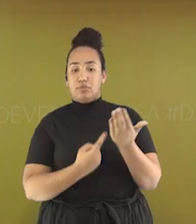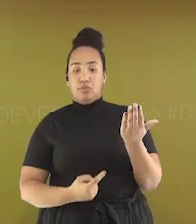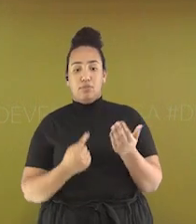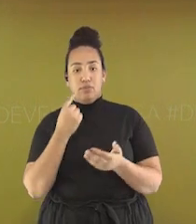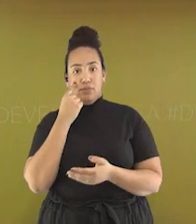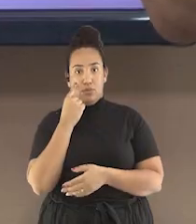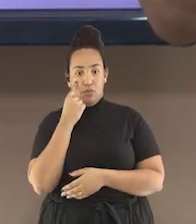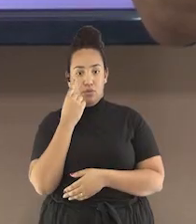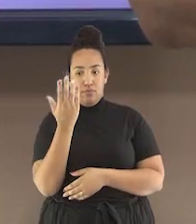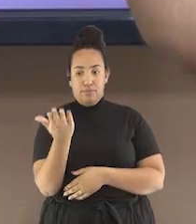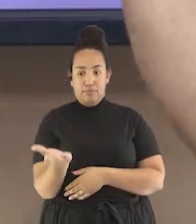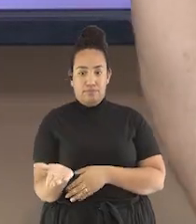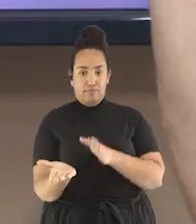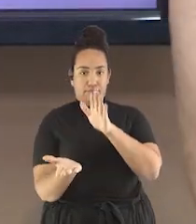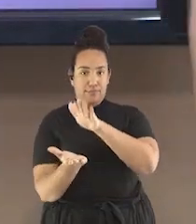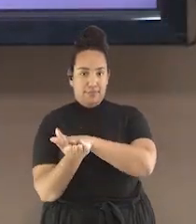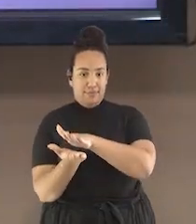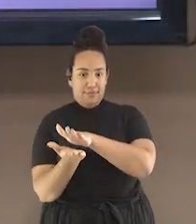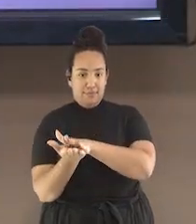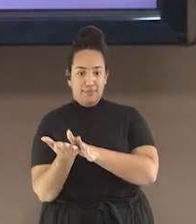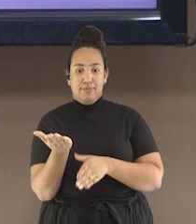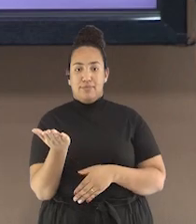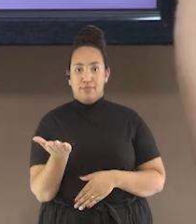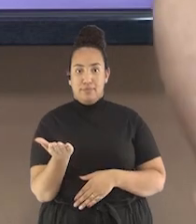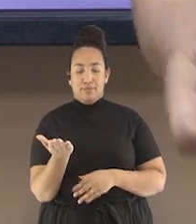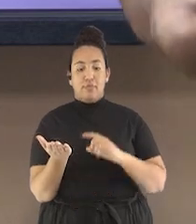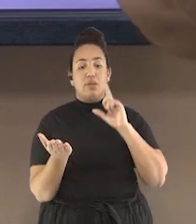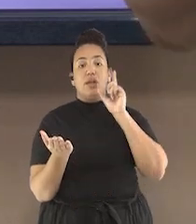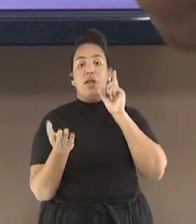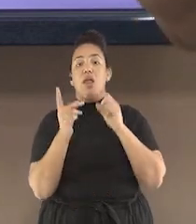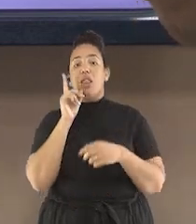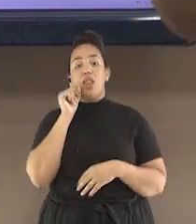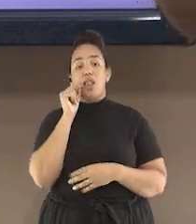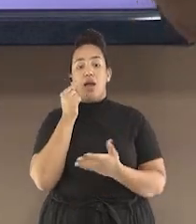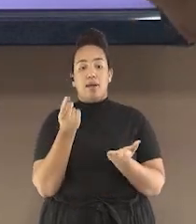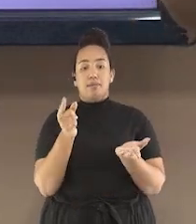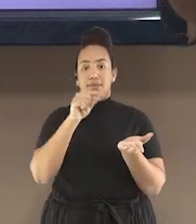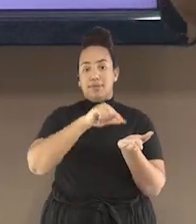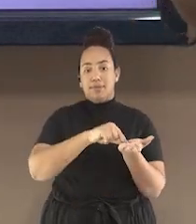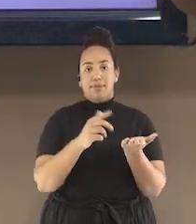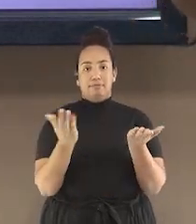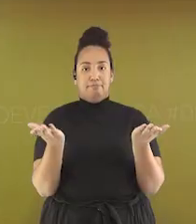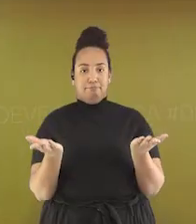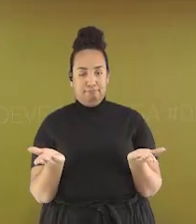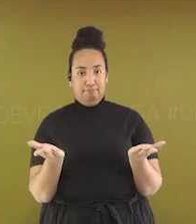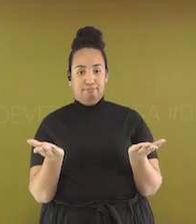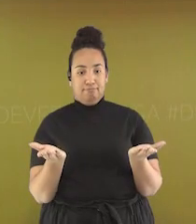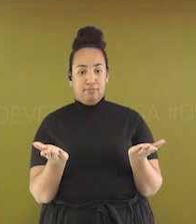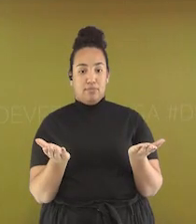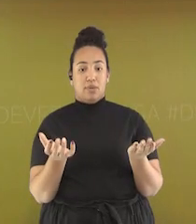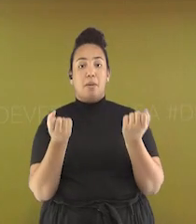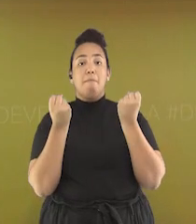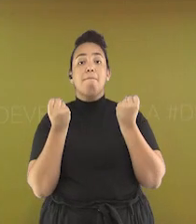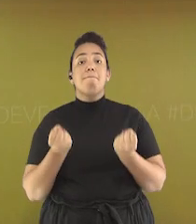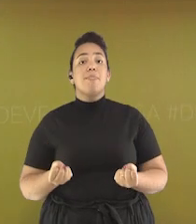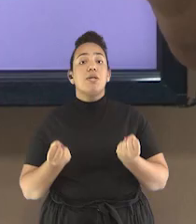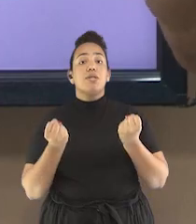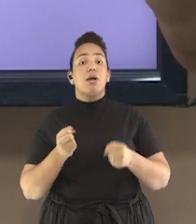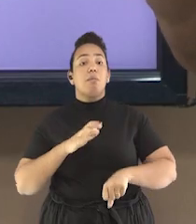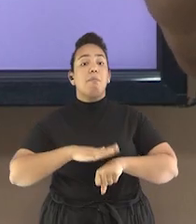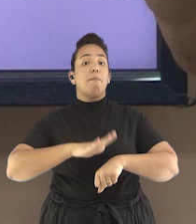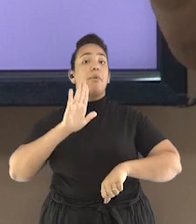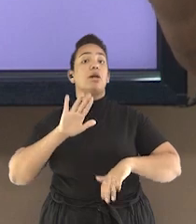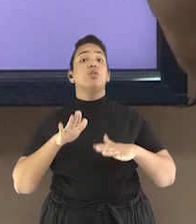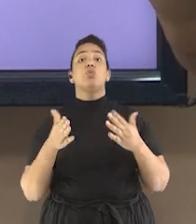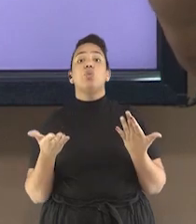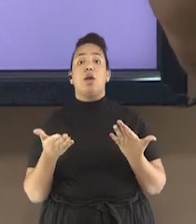coloque assim na palma da sua mão. E pegue um lápis ou uma caneta e coloque na outra mão assim. Então, qual é o mais pesado?